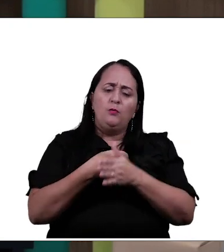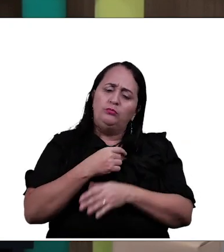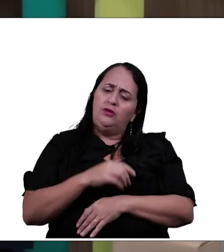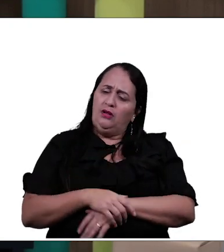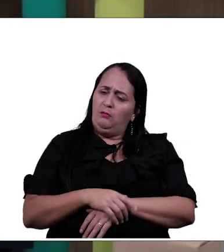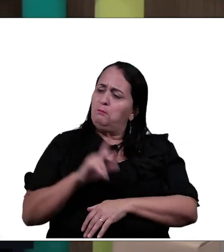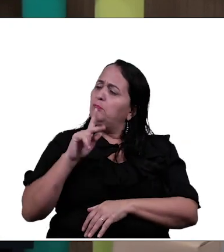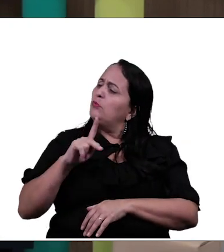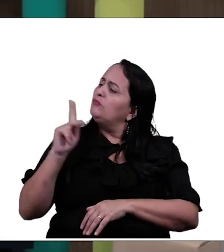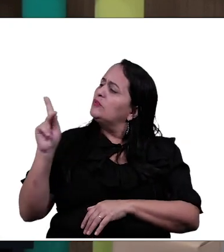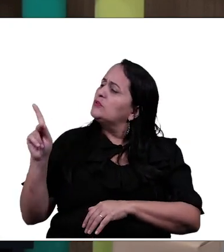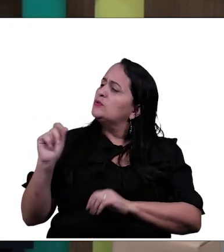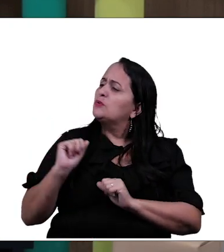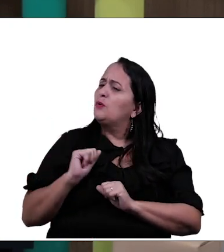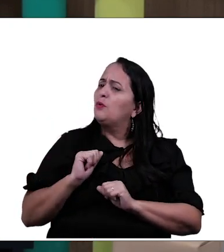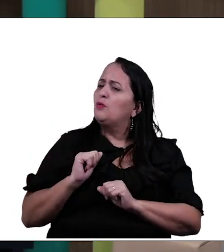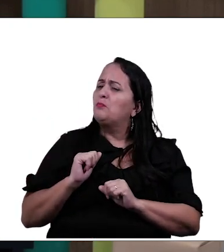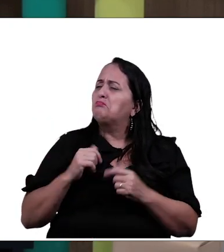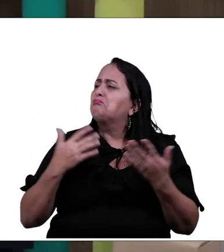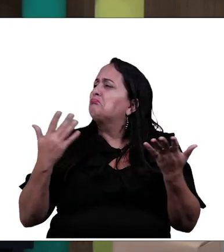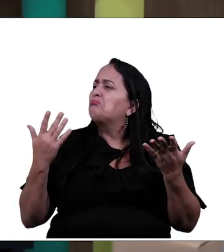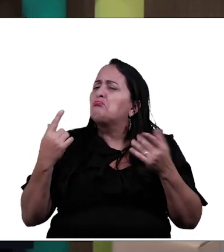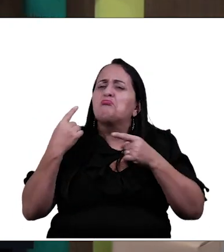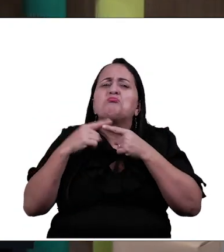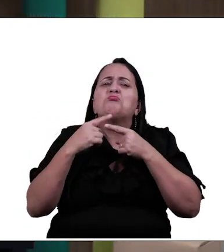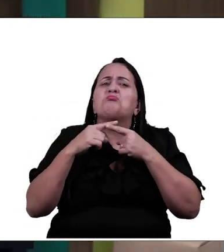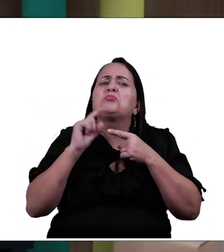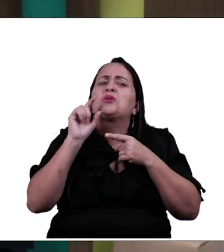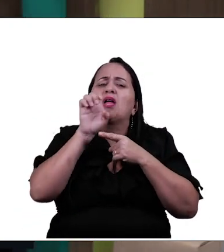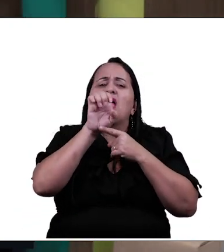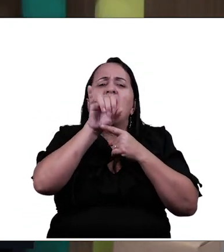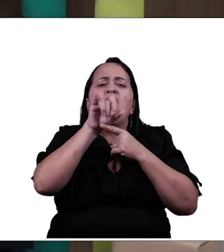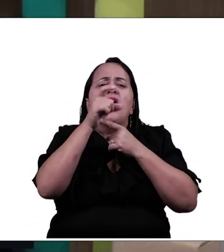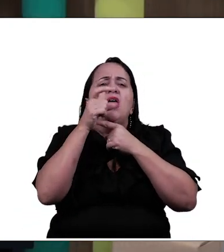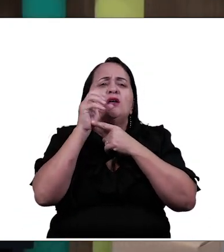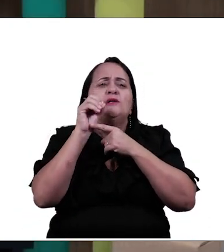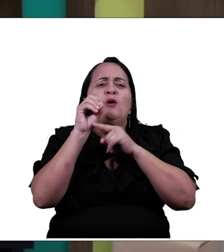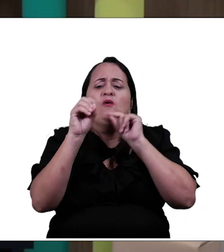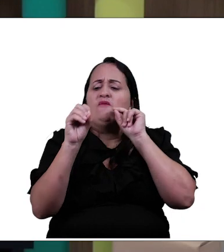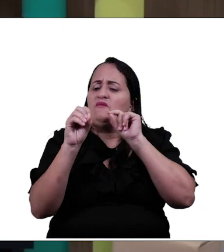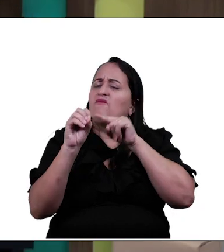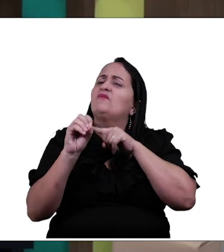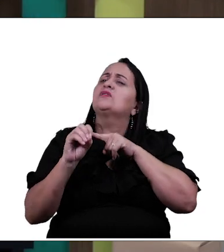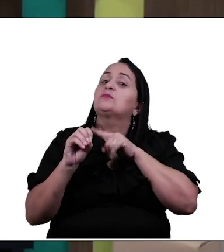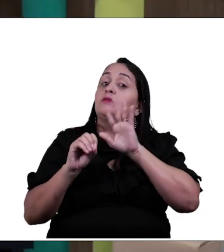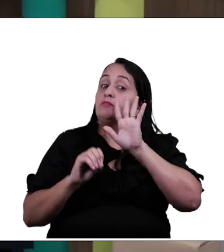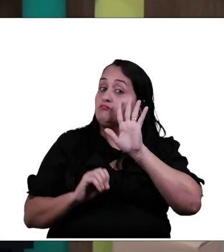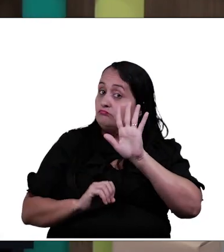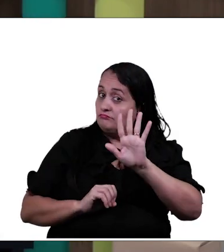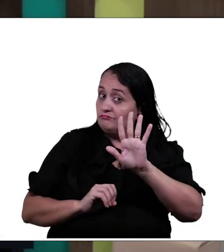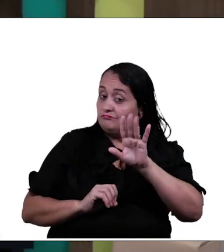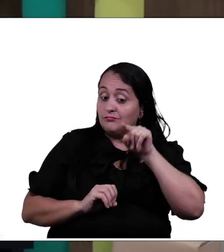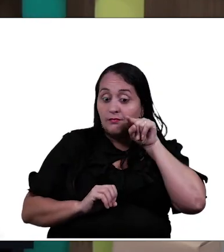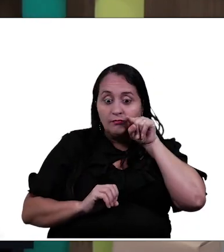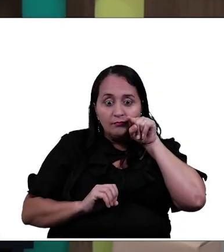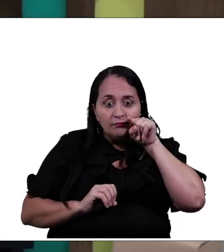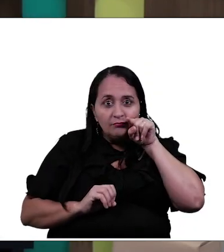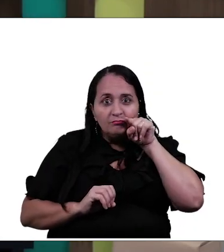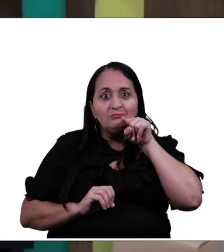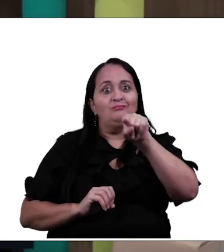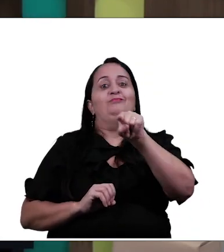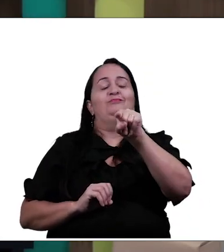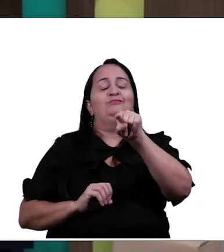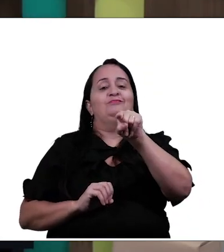asterístico, é o racional sem o zero. Todos os positivos, todos os negativos sem o zero. O